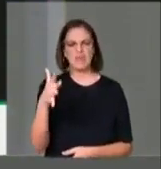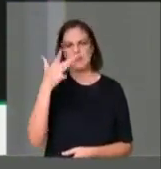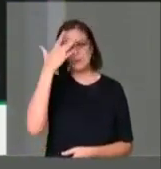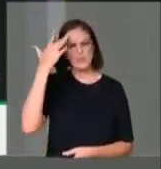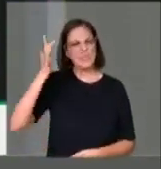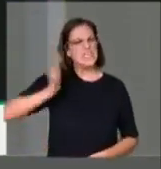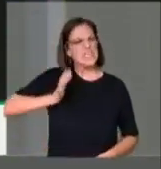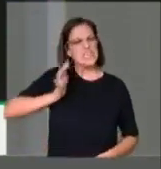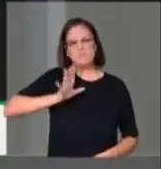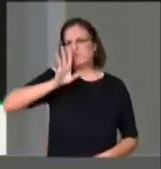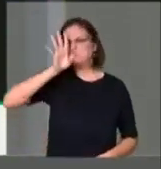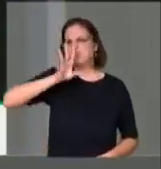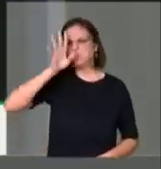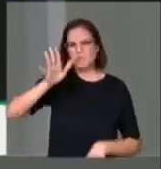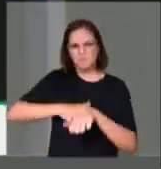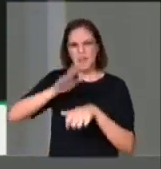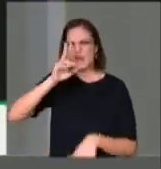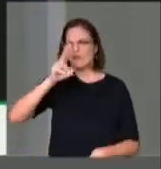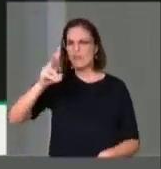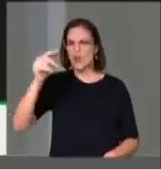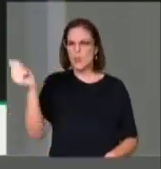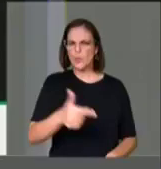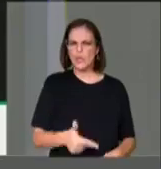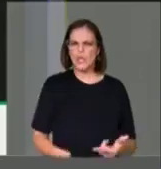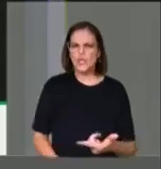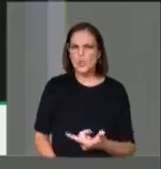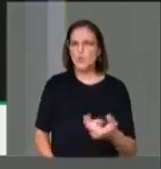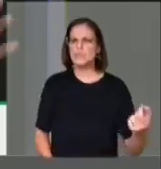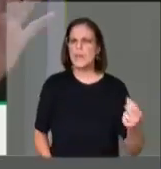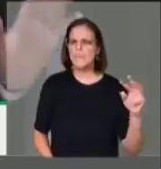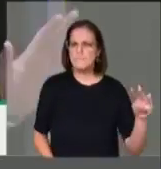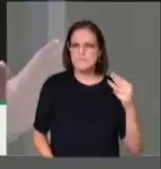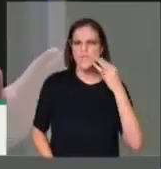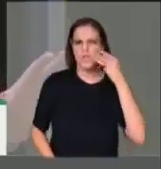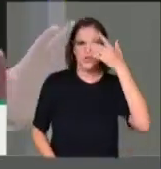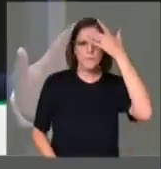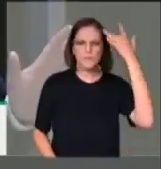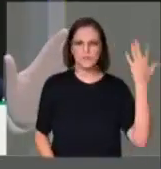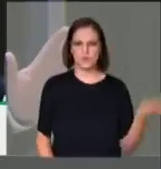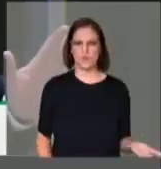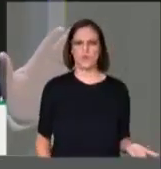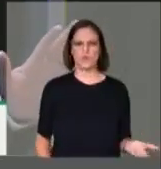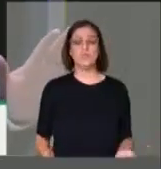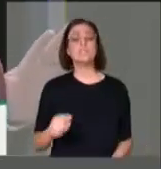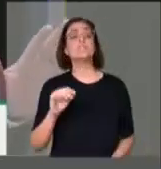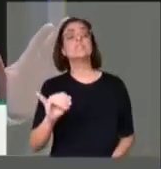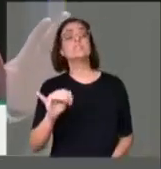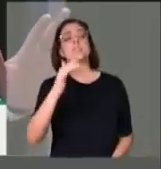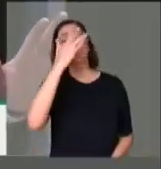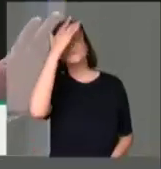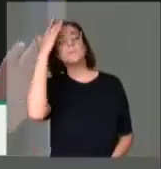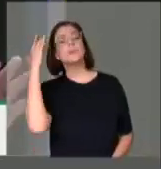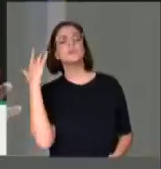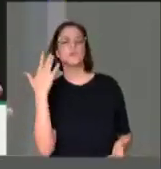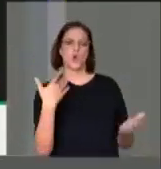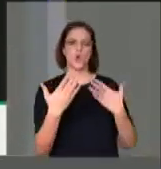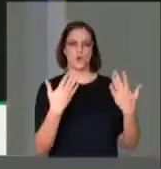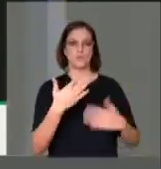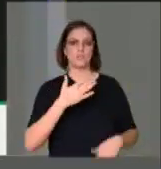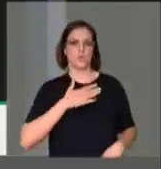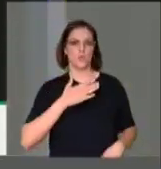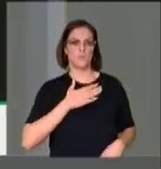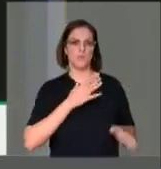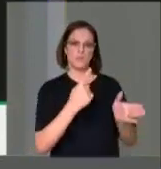mais força do que mais de 200 milhões de brasileiros. Se me perguntarem sobre isso, eu vou aqui